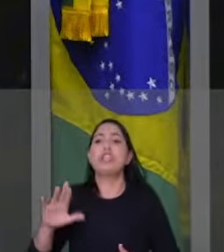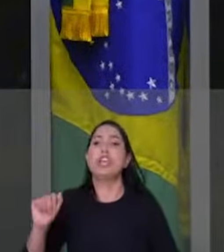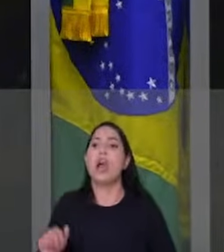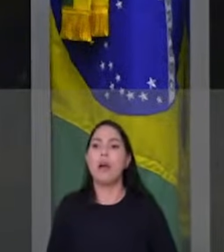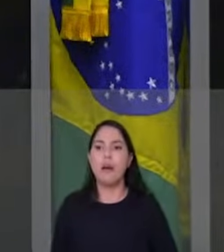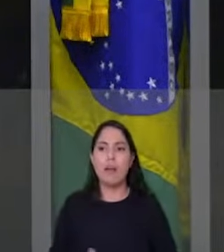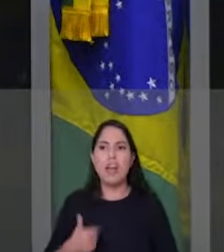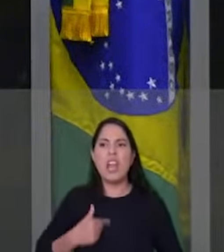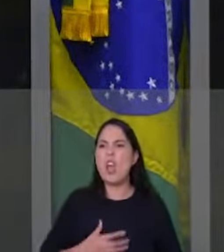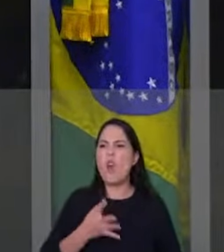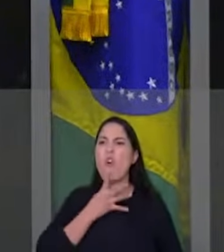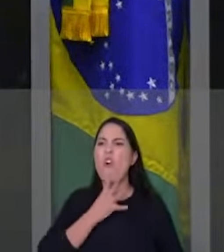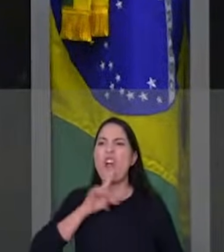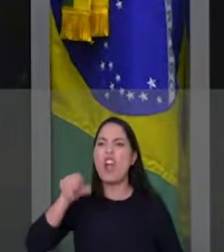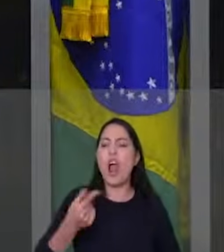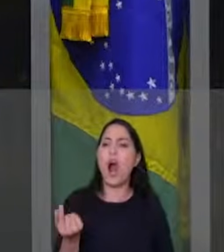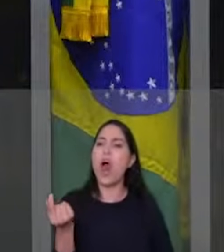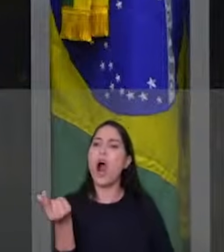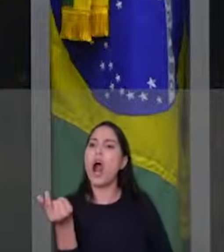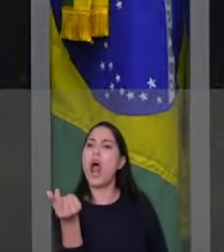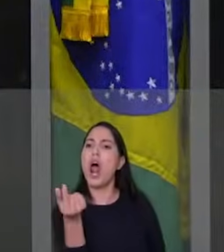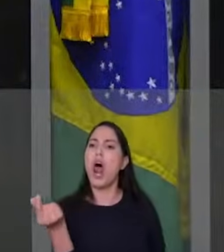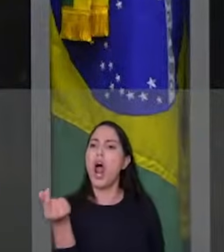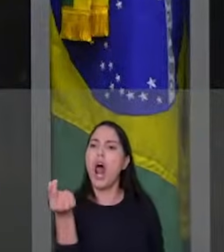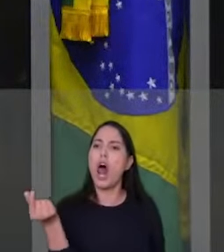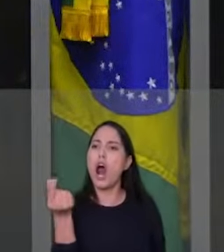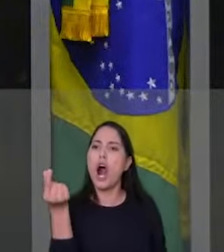Harmonia? Eu conheço isso como dinheiro.